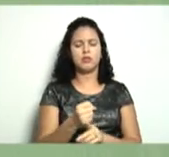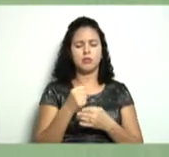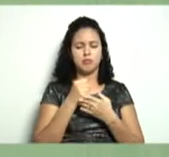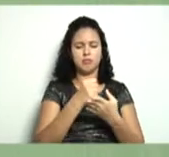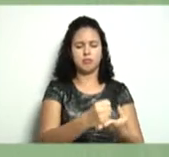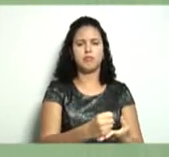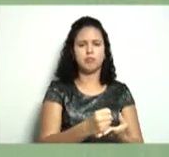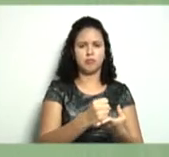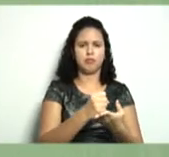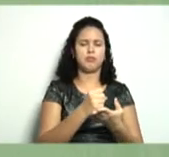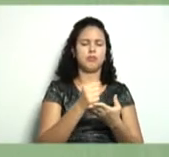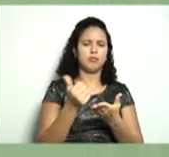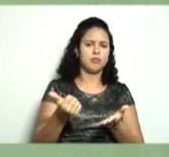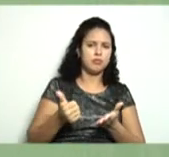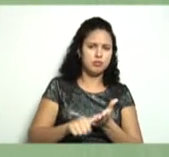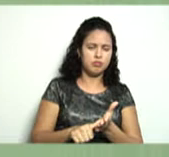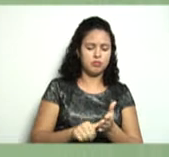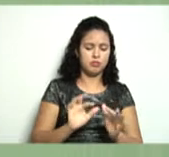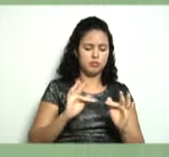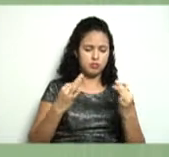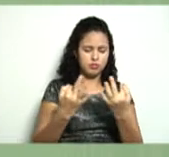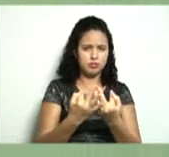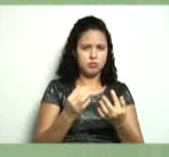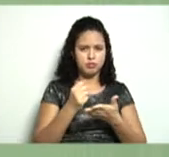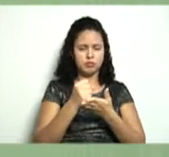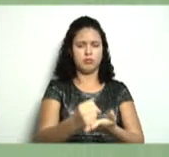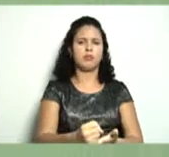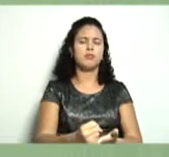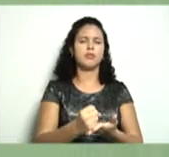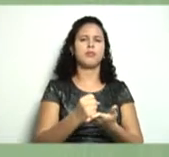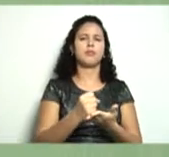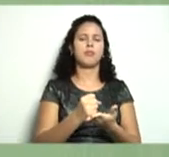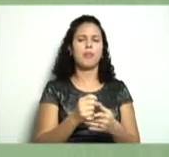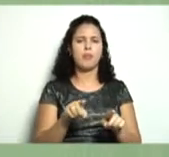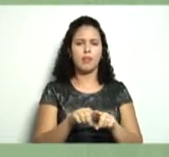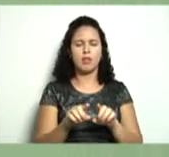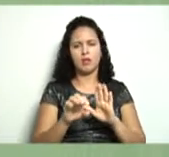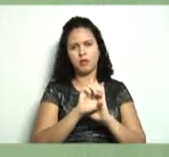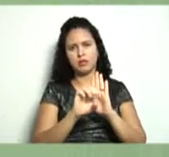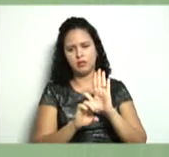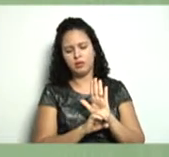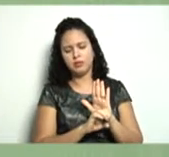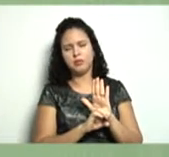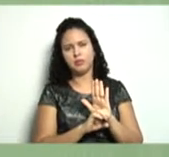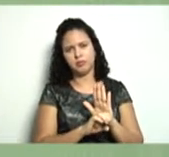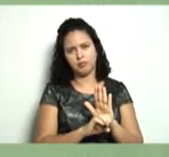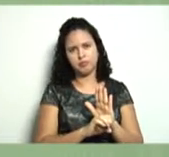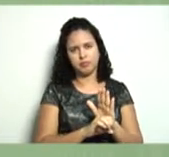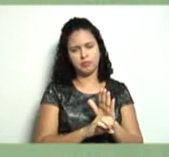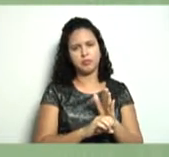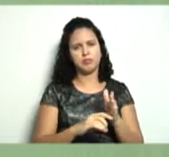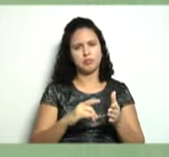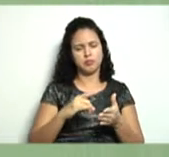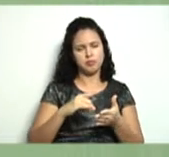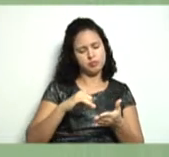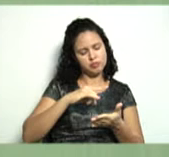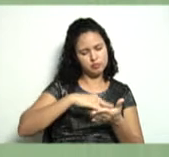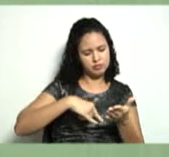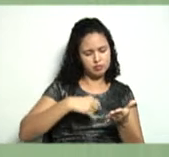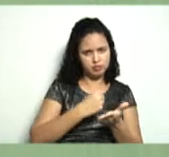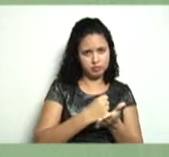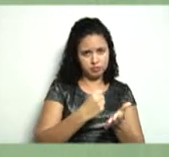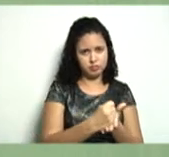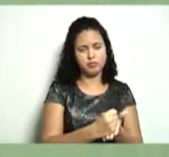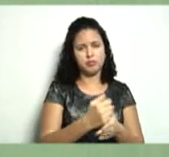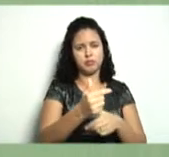aos associados, aos seus familiares e, quando previsto nos estatutos, aos empregados da cooperativa, constituído